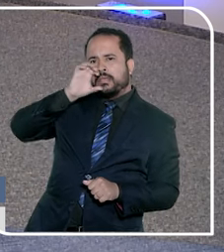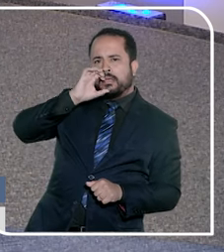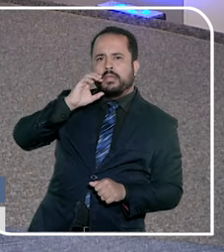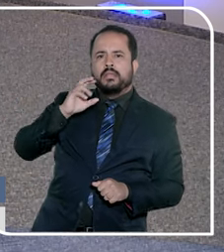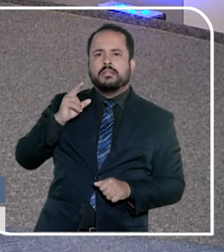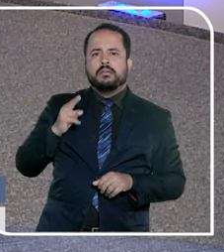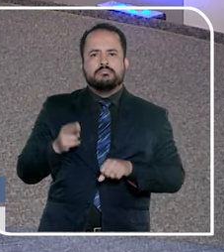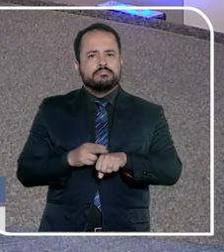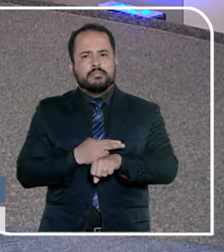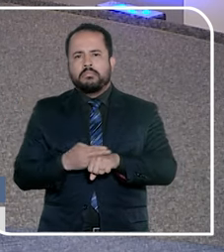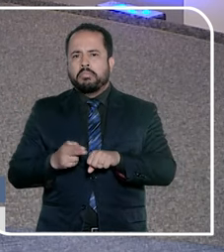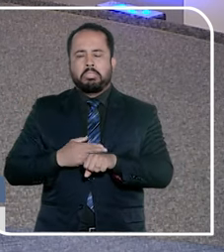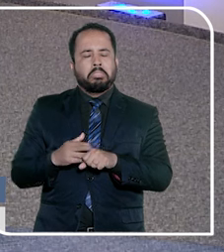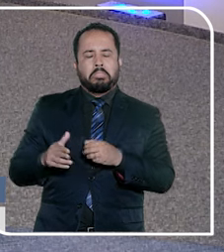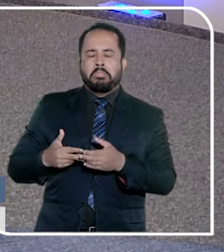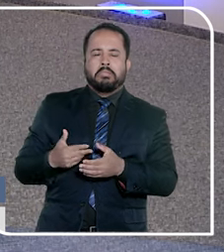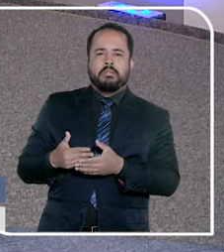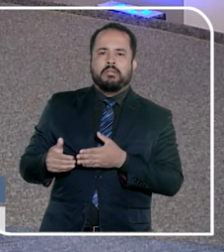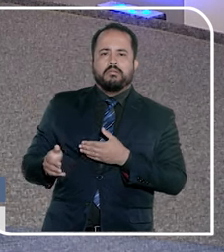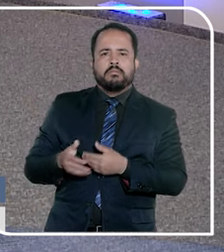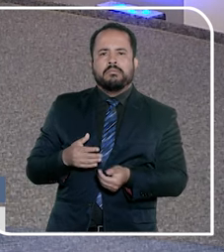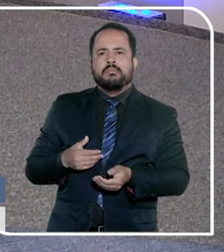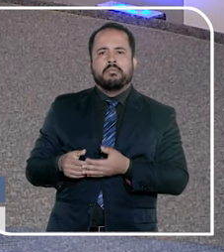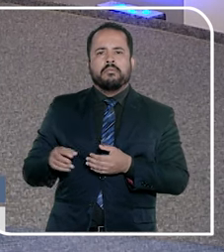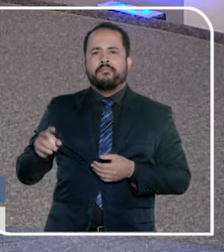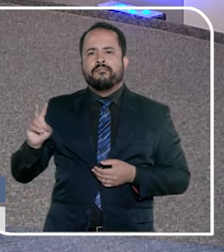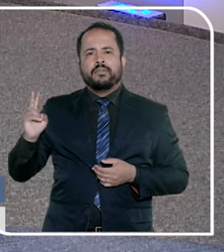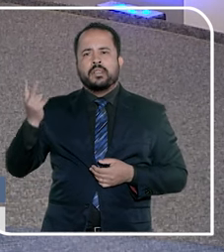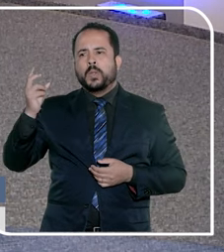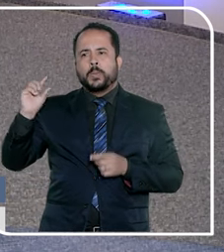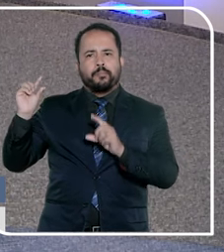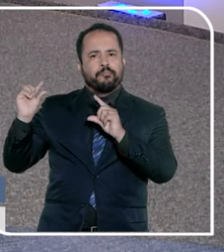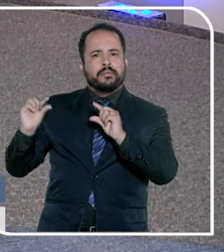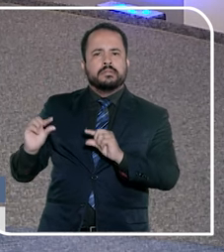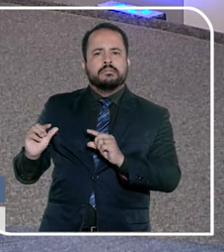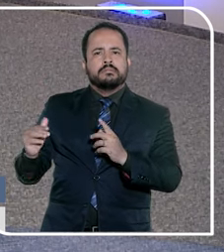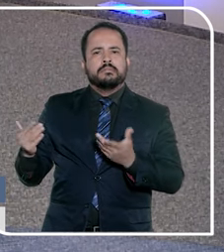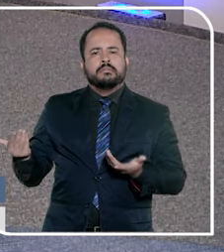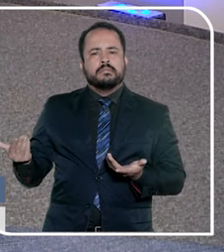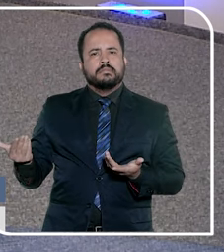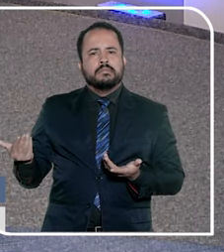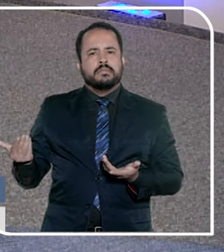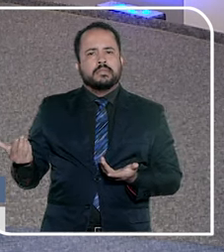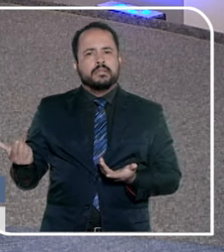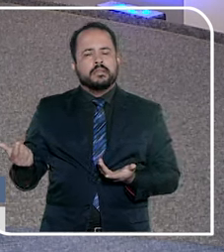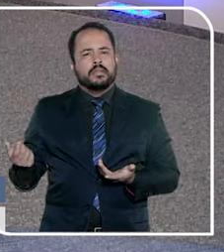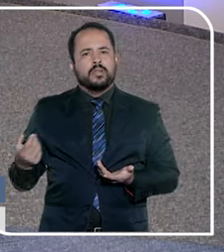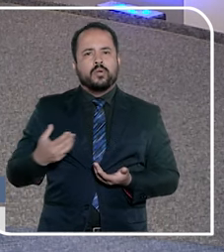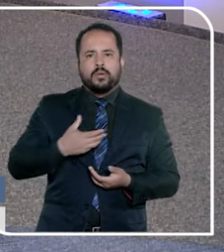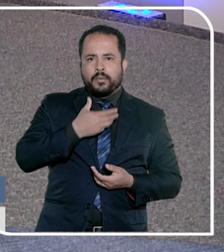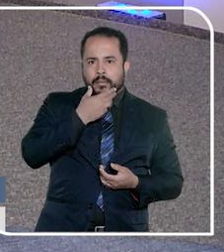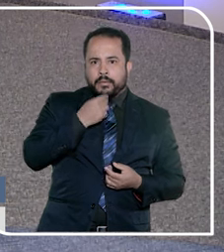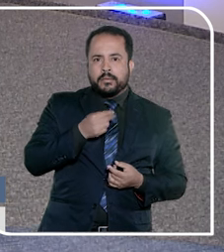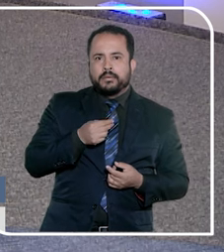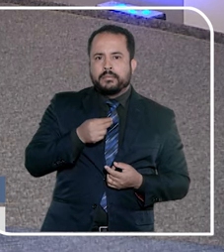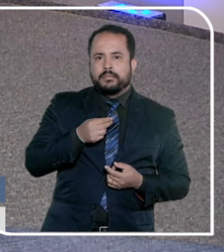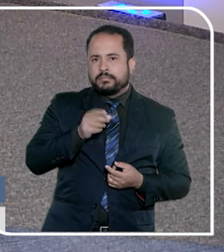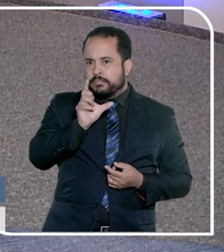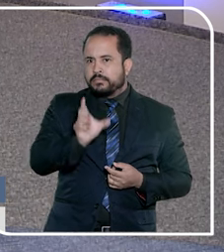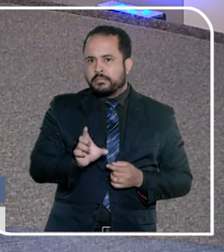eh São casos que são fatos ilícitos aquilo que o sujeito fez é um ato ilícito é